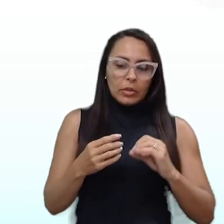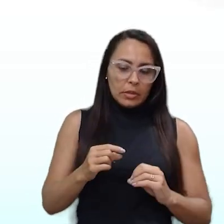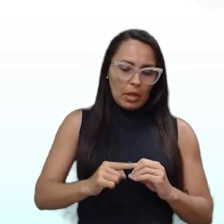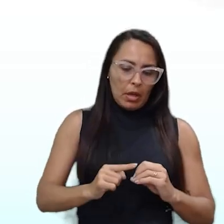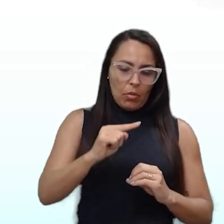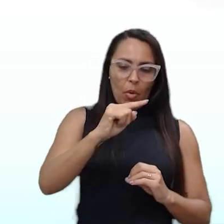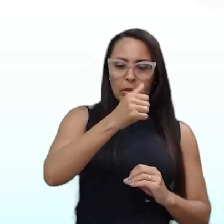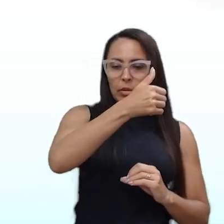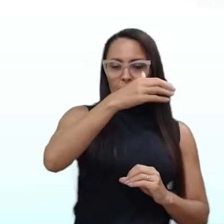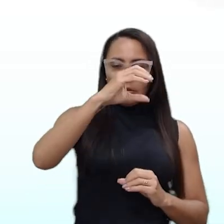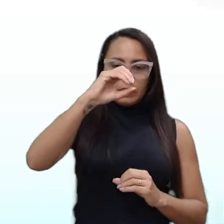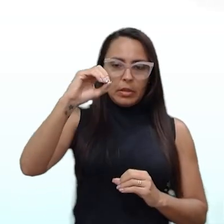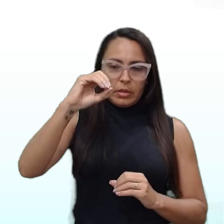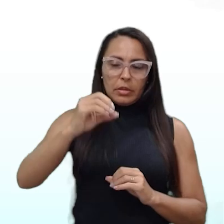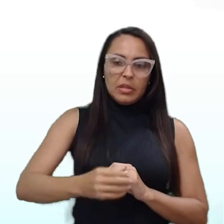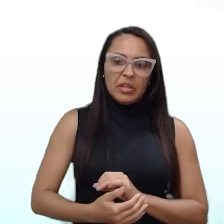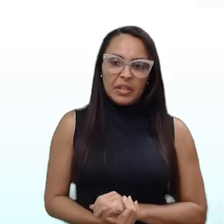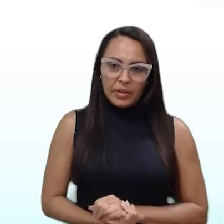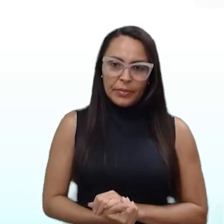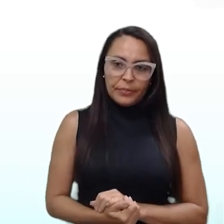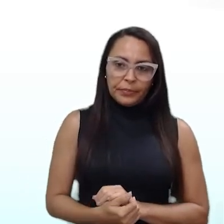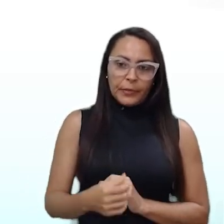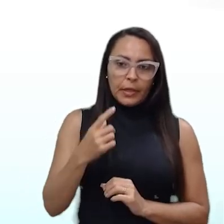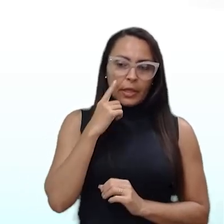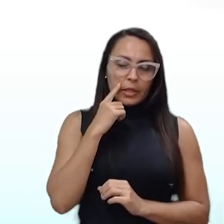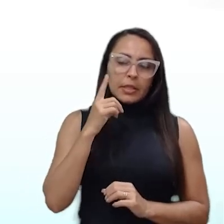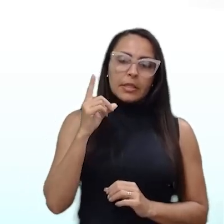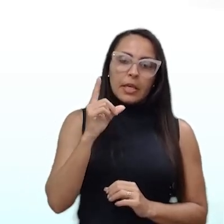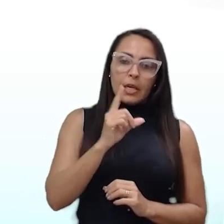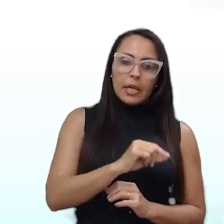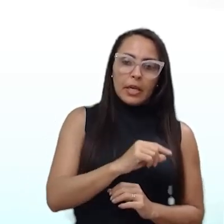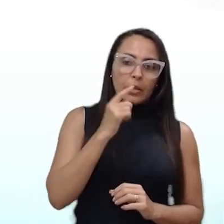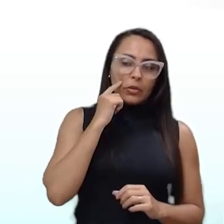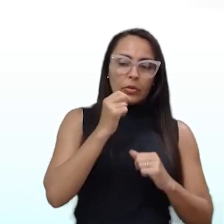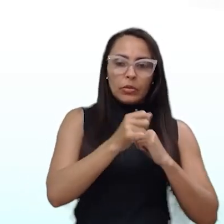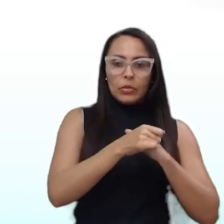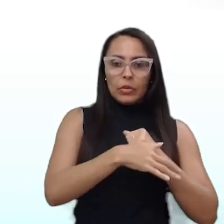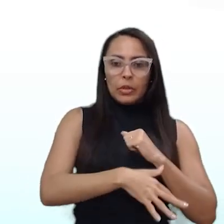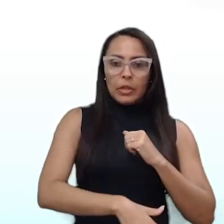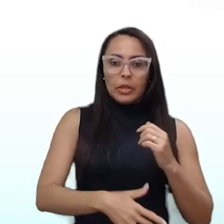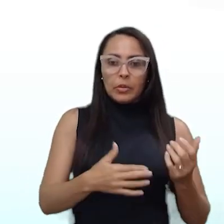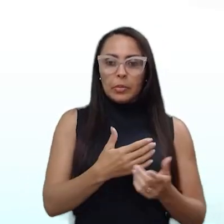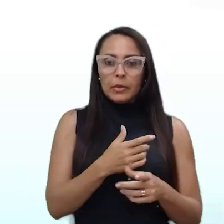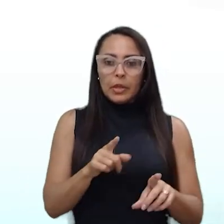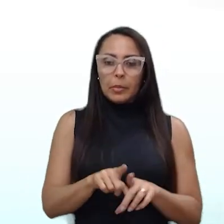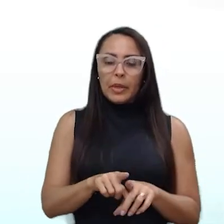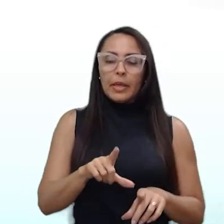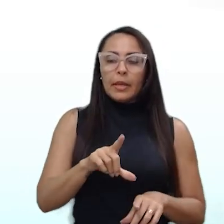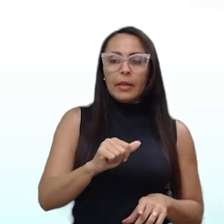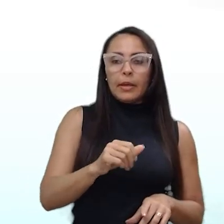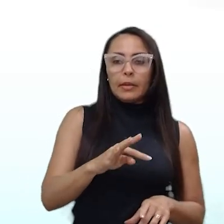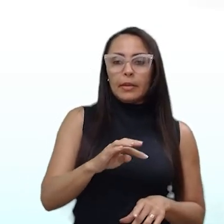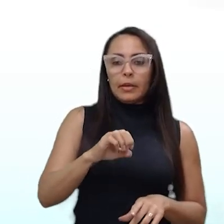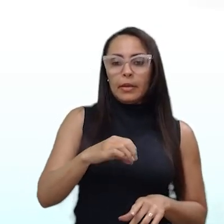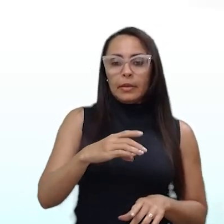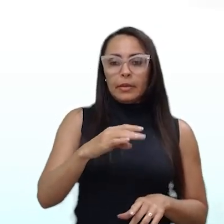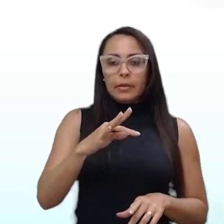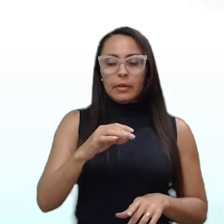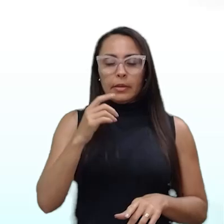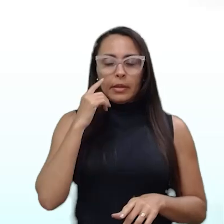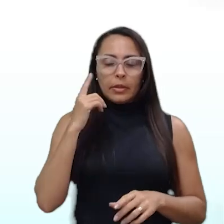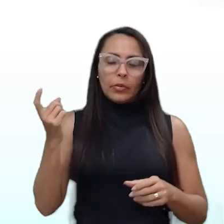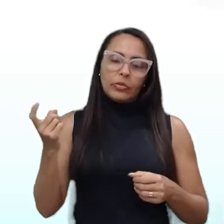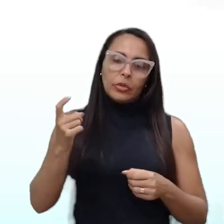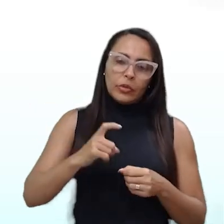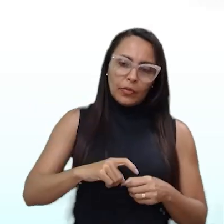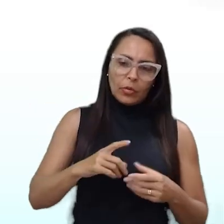temperatura aí, temos apenas o calor sensível. Ele saindo do líquido para o gasoso, o calor latente, e aí ele voltando a seu estado do